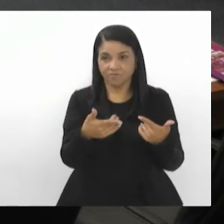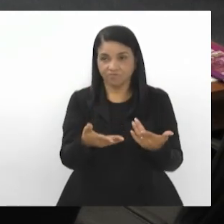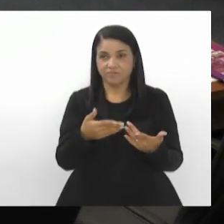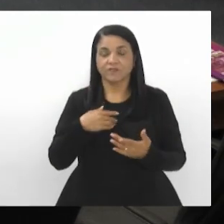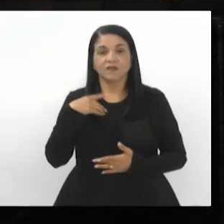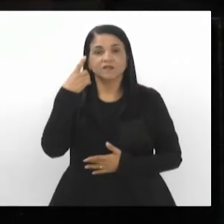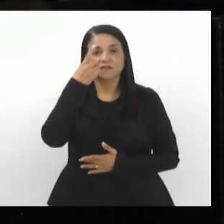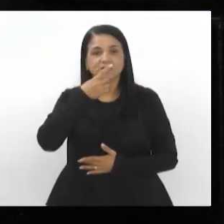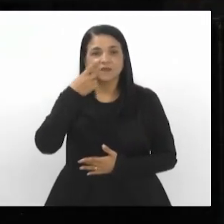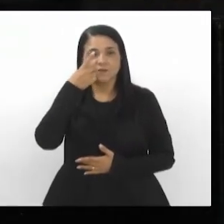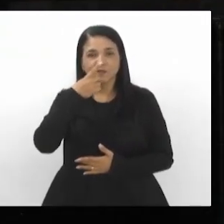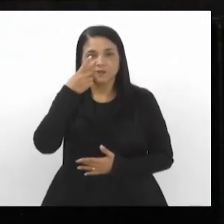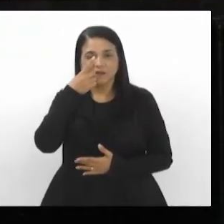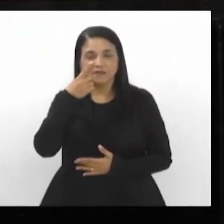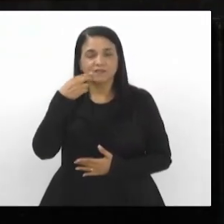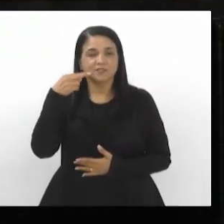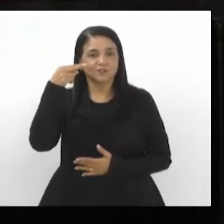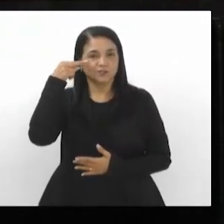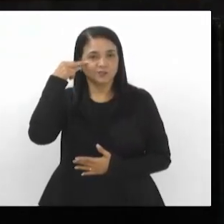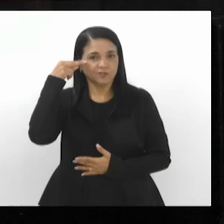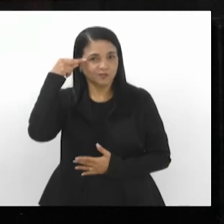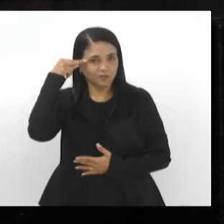deputada Tia Ju,